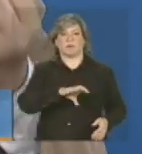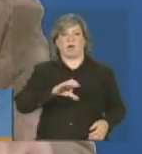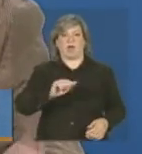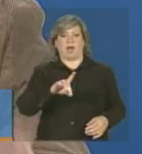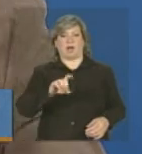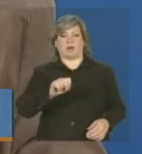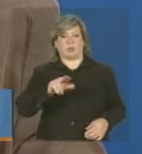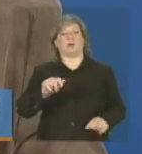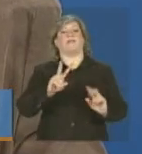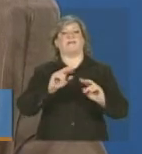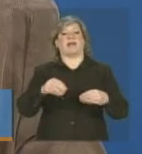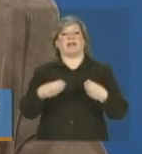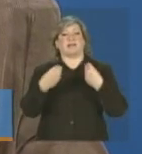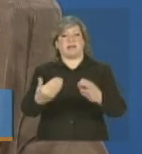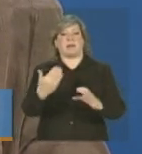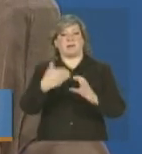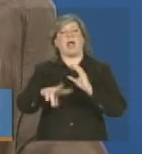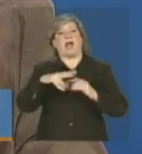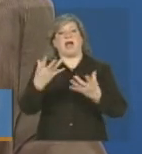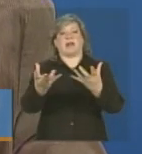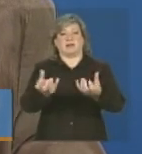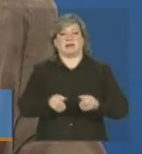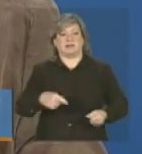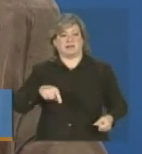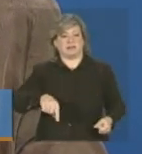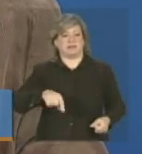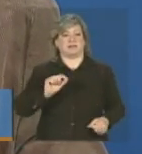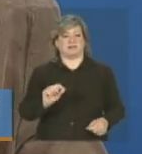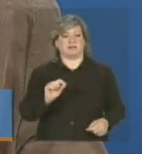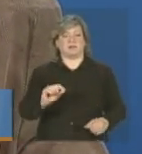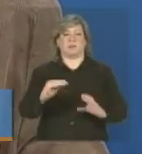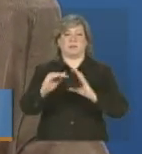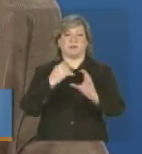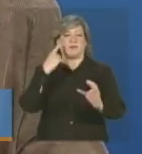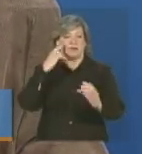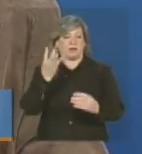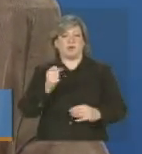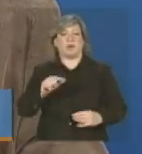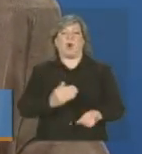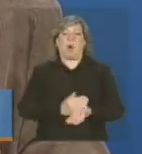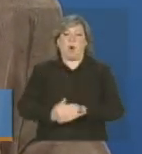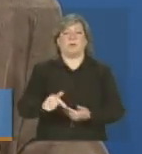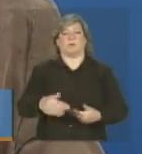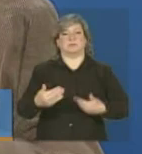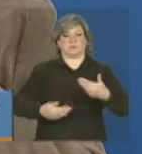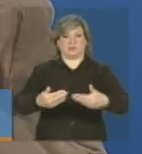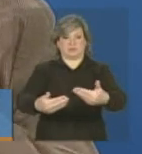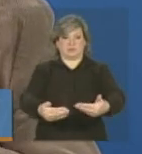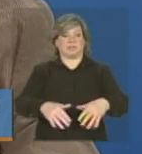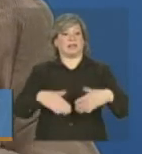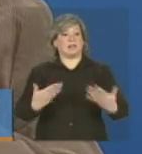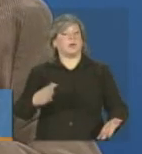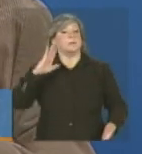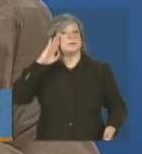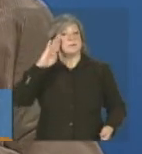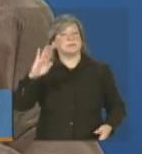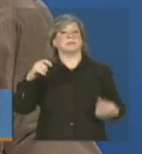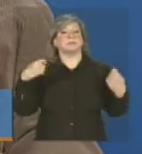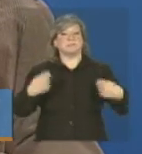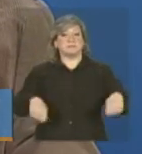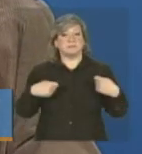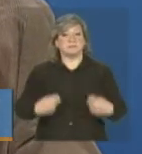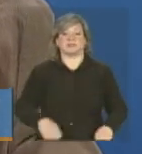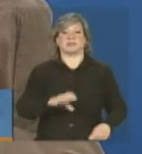e-mail e aí sim o gestor receberá, o presidente do conselho receberá o e-mail para dar início ao processo. Então, é fundamental estar com o CAD